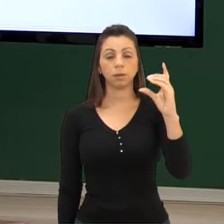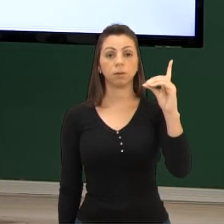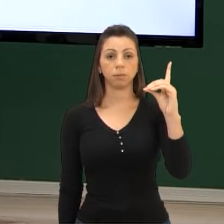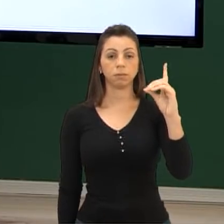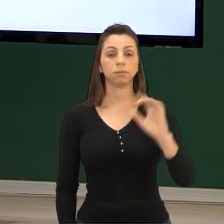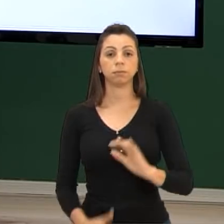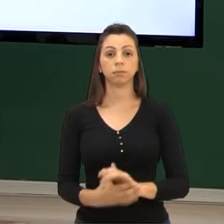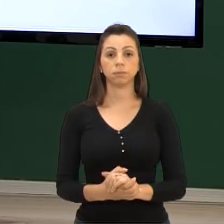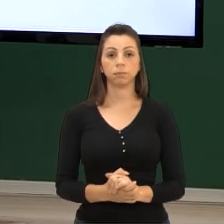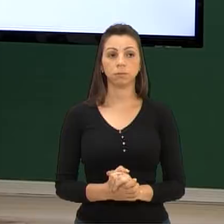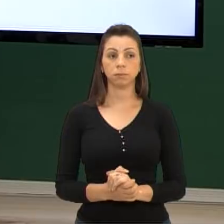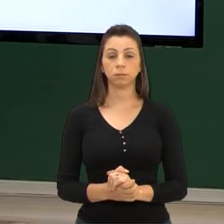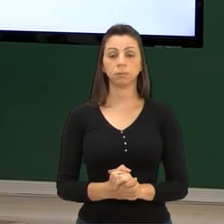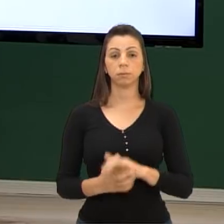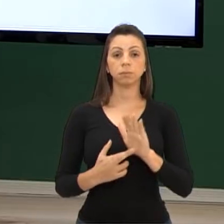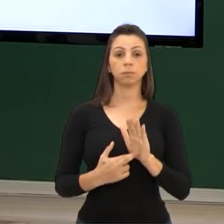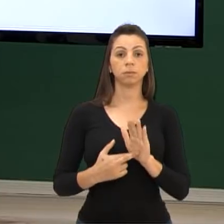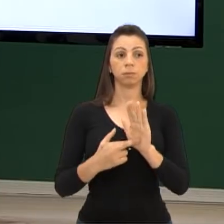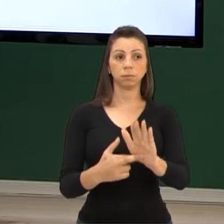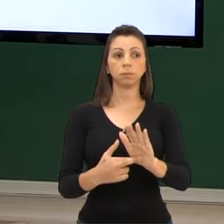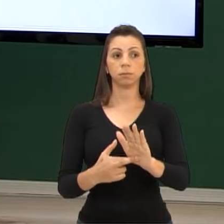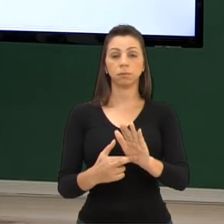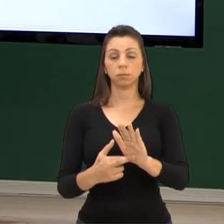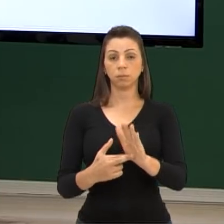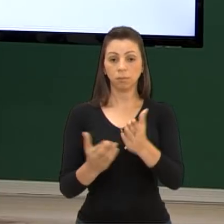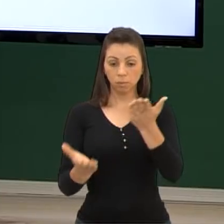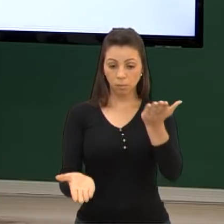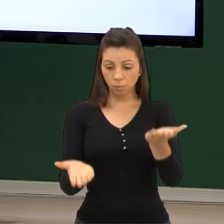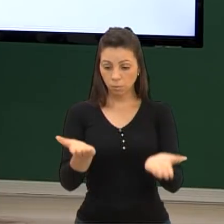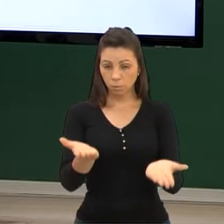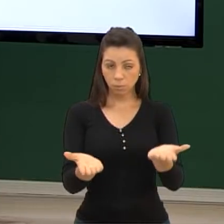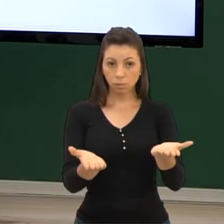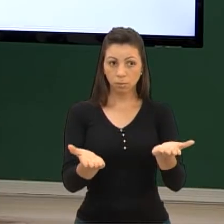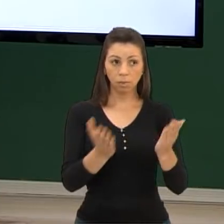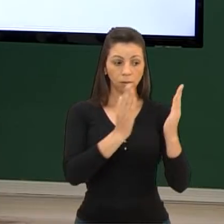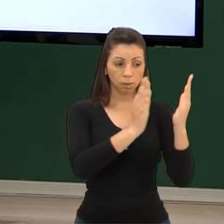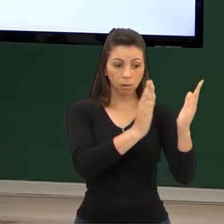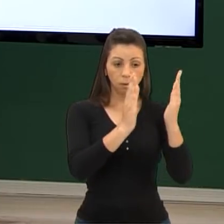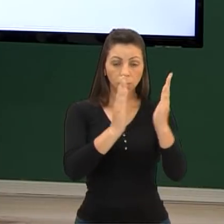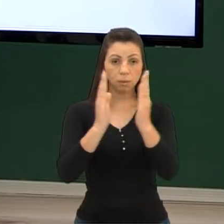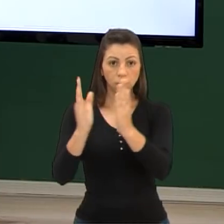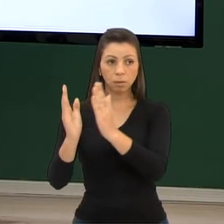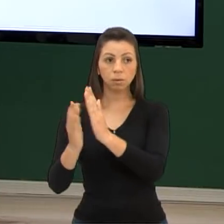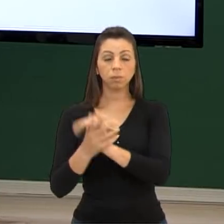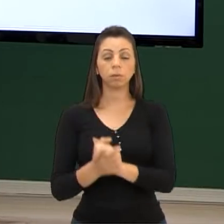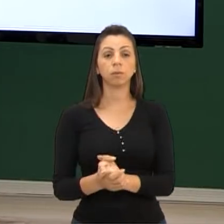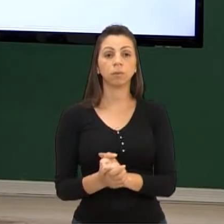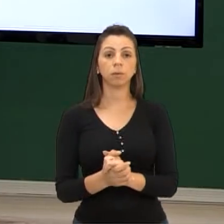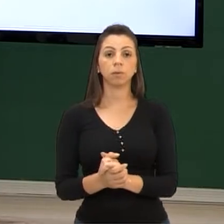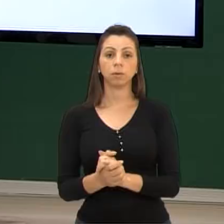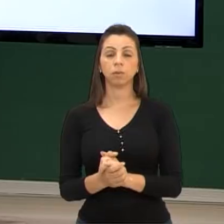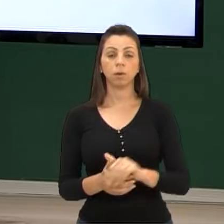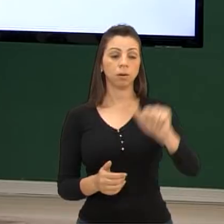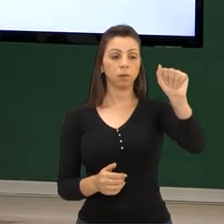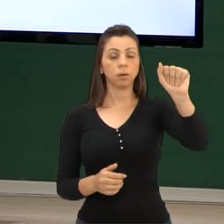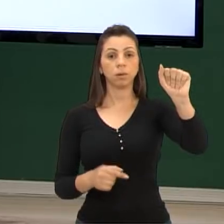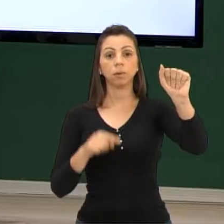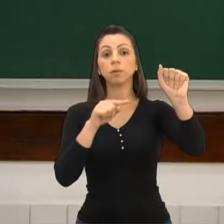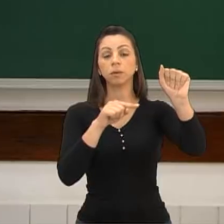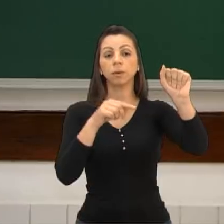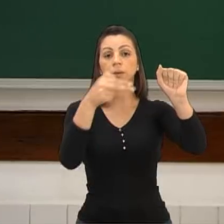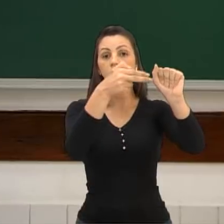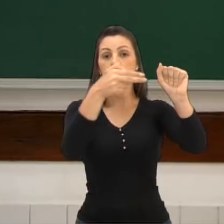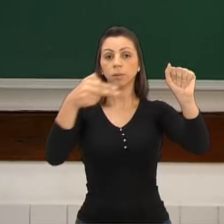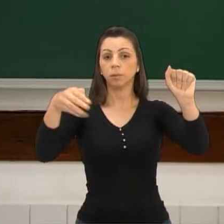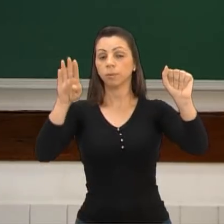e D, eles representam uma proporção nessa ordem. aonde lê-se A está